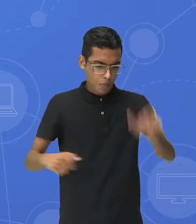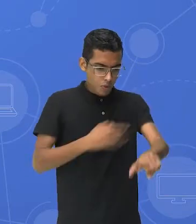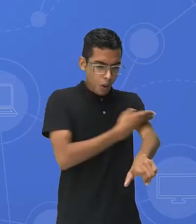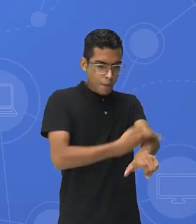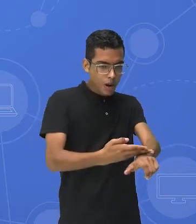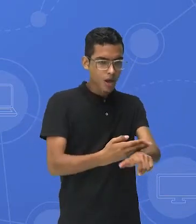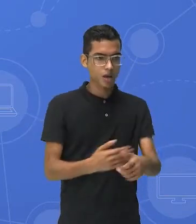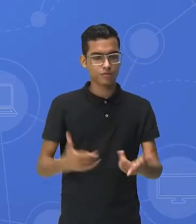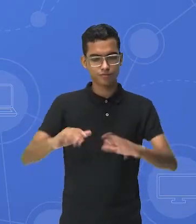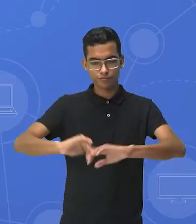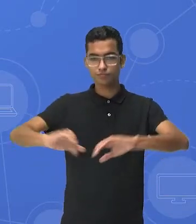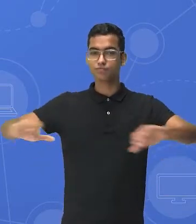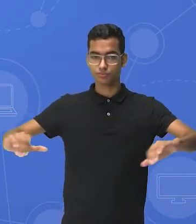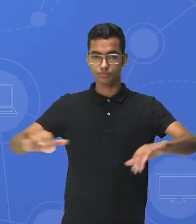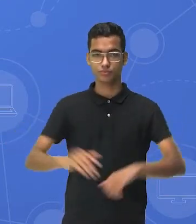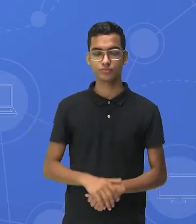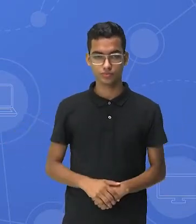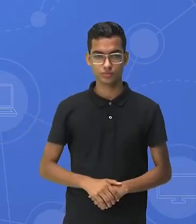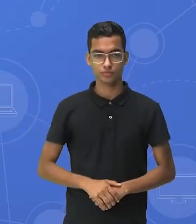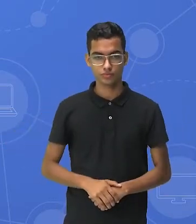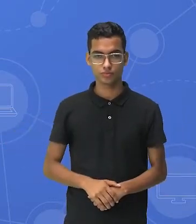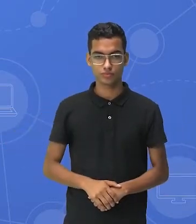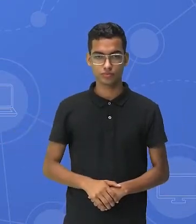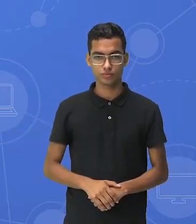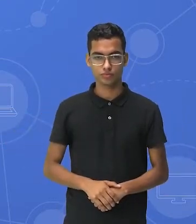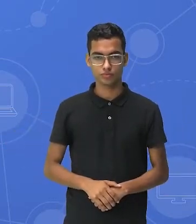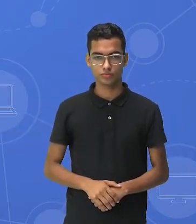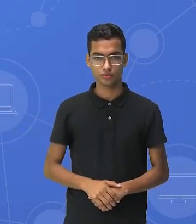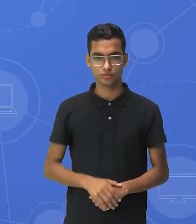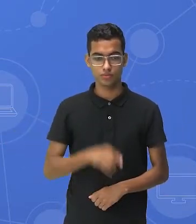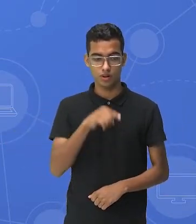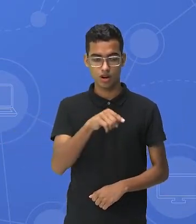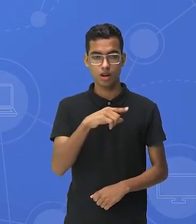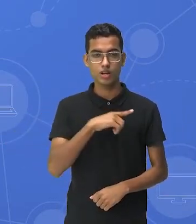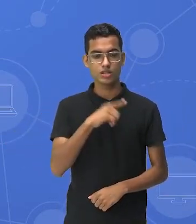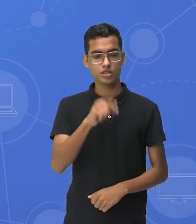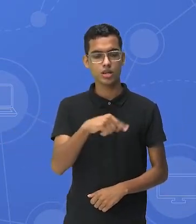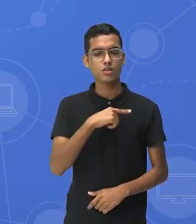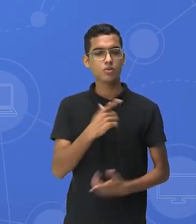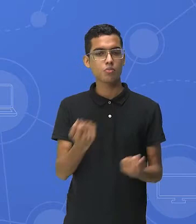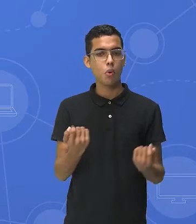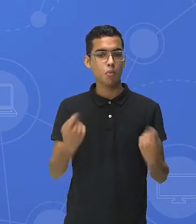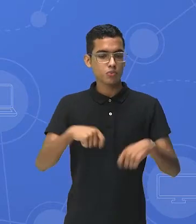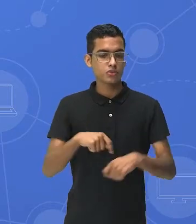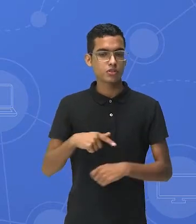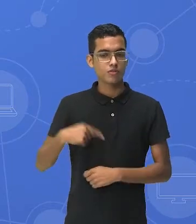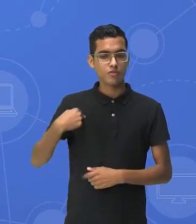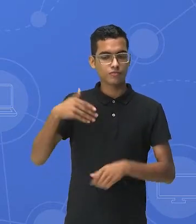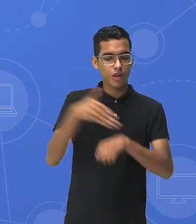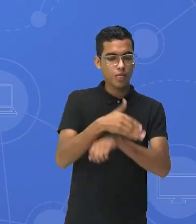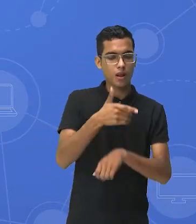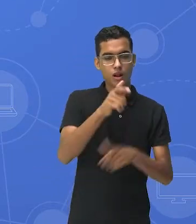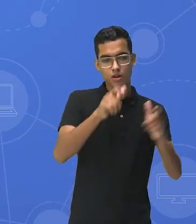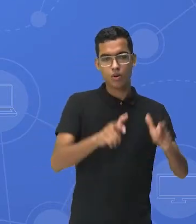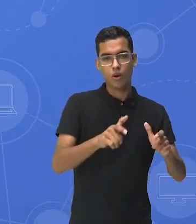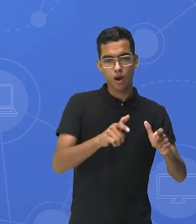questão dessa segregação, onde pessoas brancas tinham que usar um certo local e pessoas negras outro. Olha só que